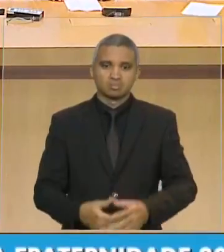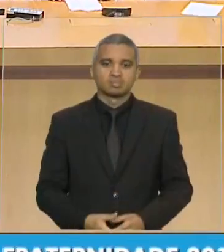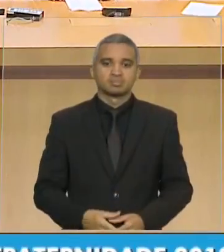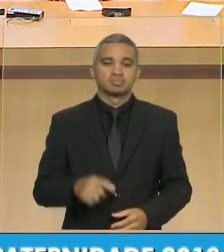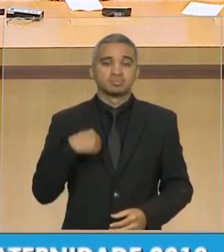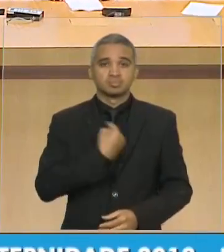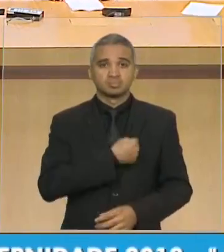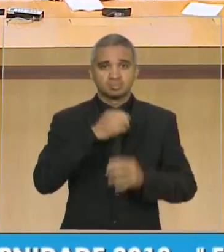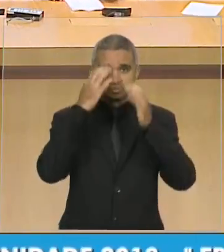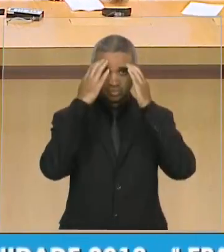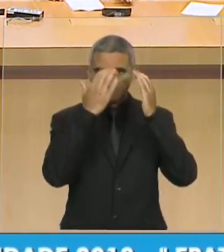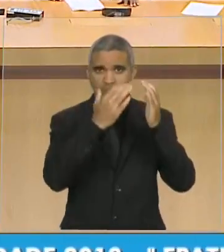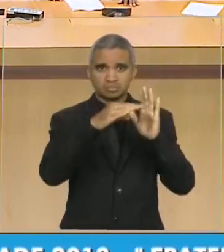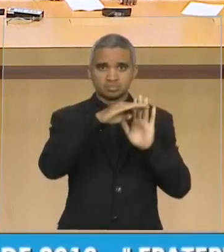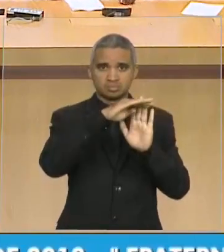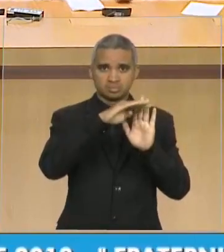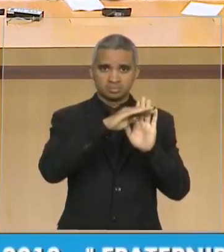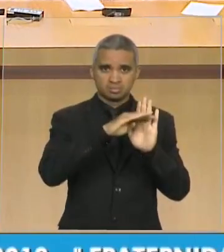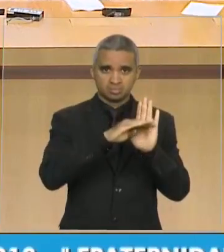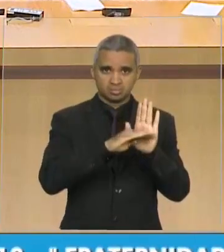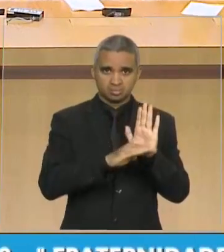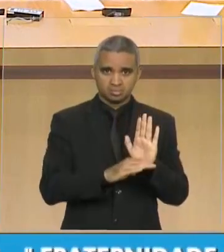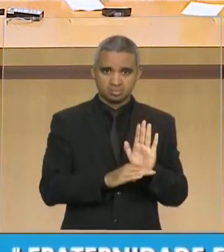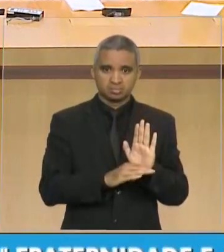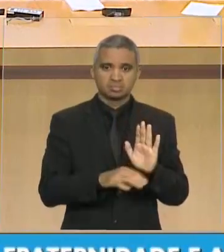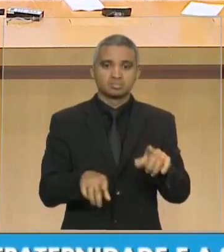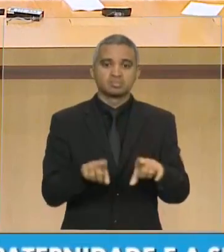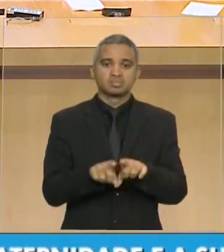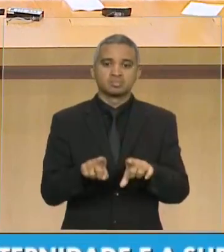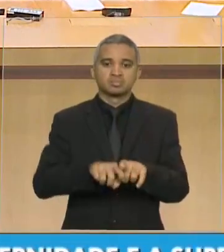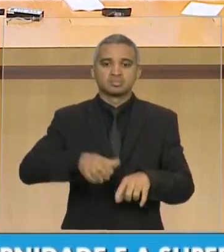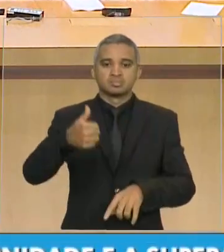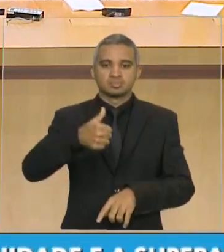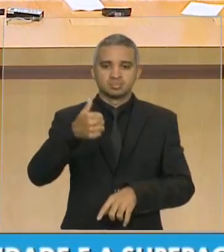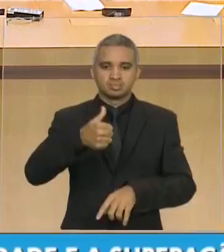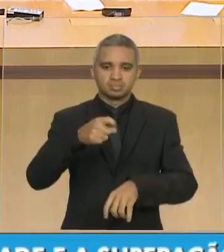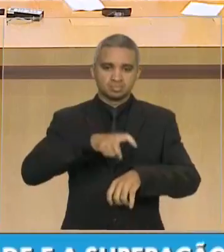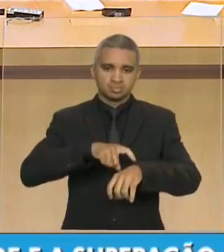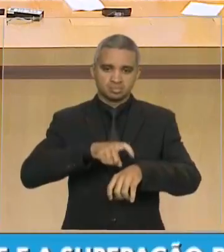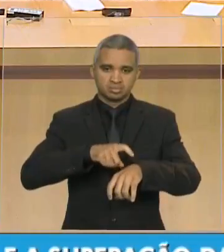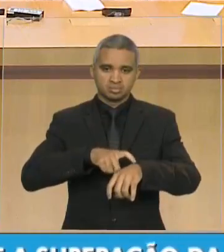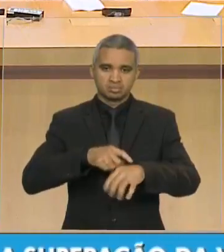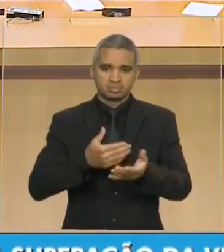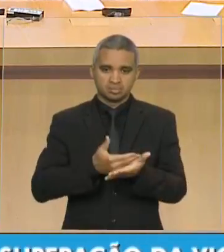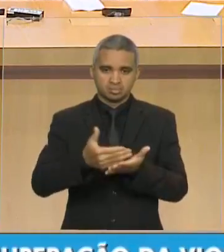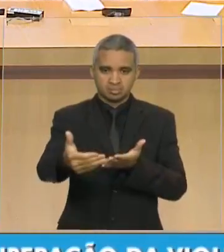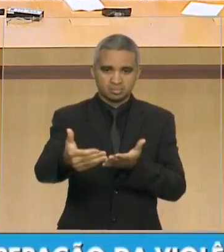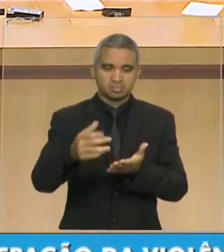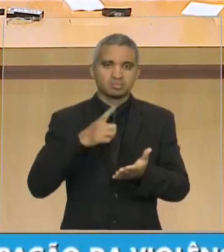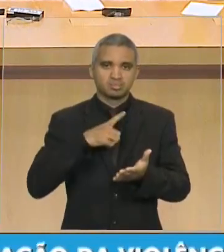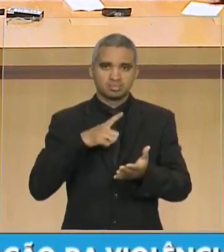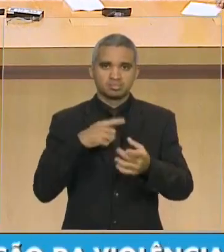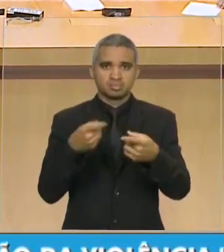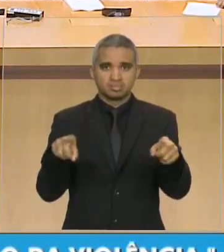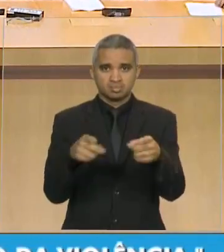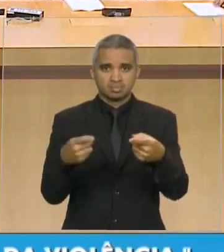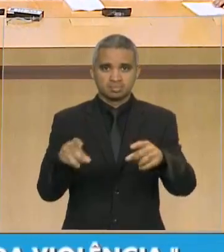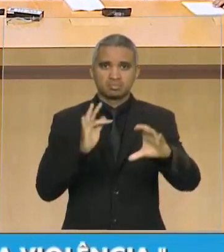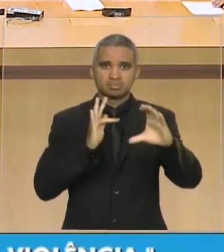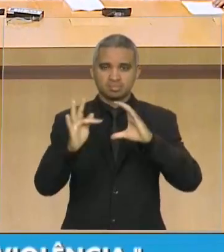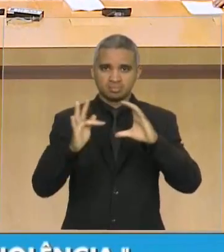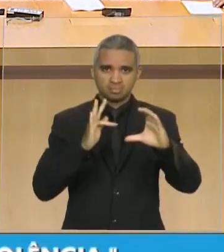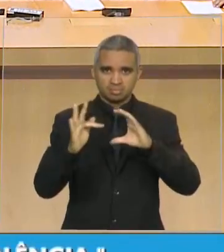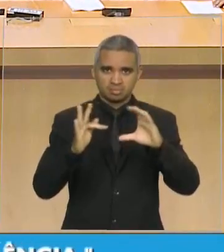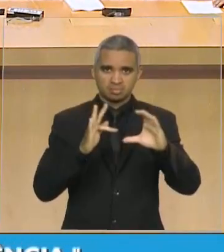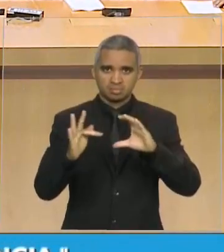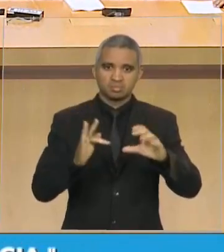roteiro pré-estabelecido, e o primeiro momento nós teremos o hino da campanha da fraternidade, que